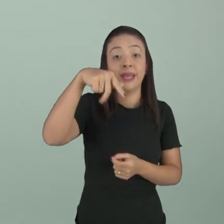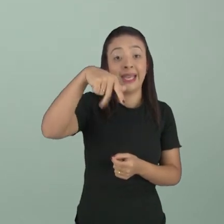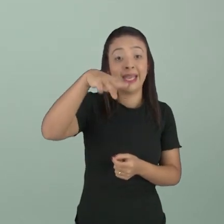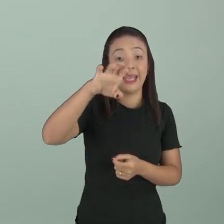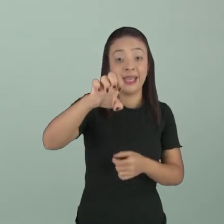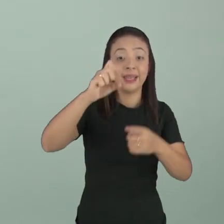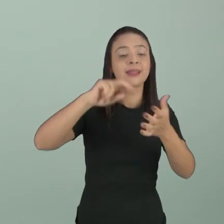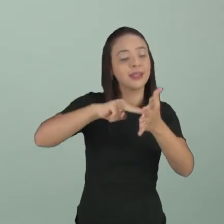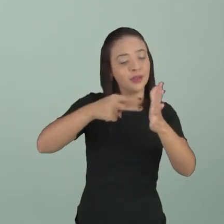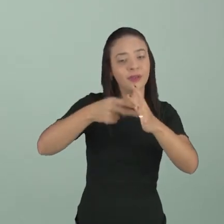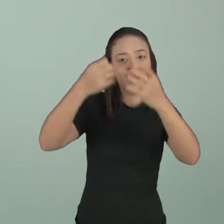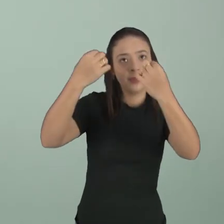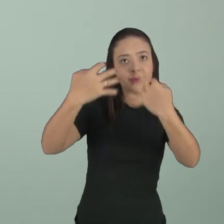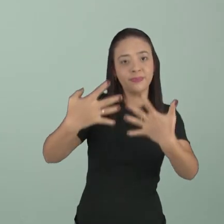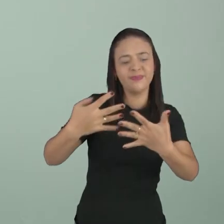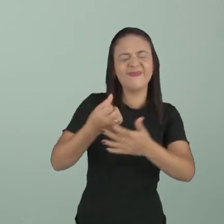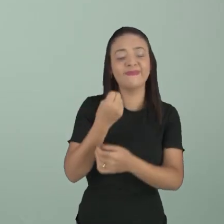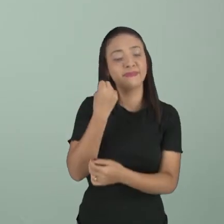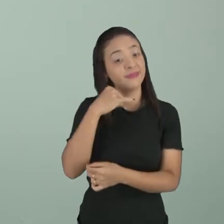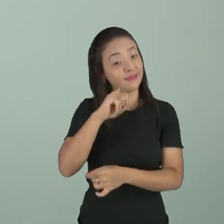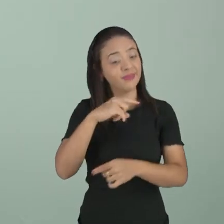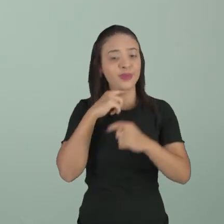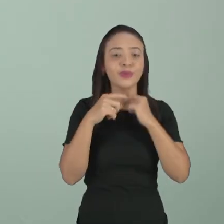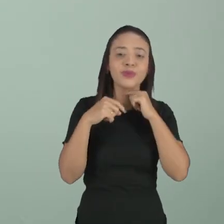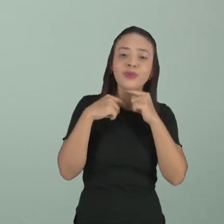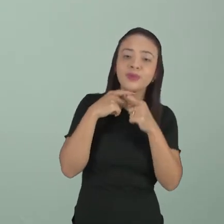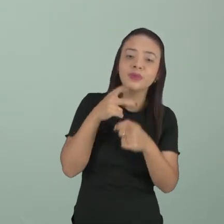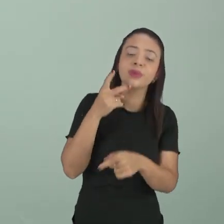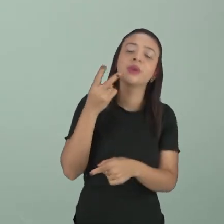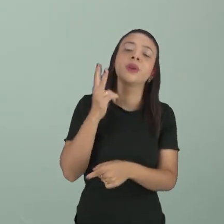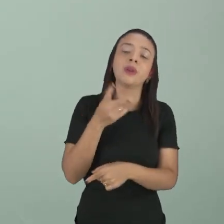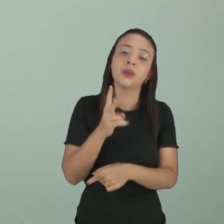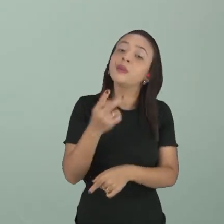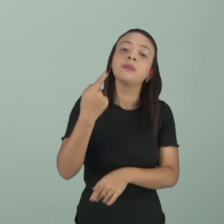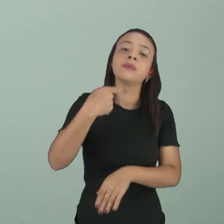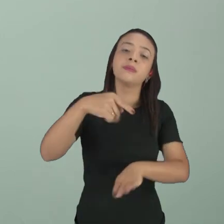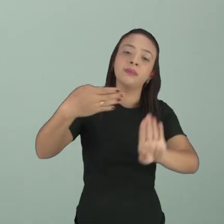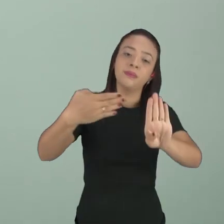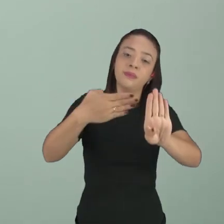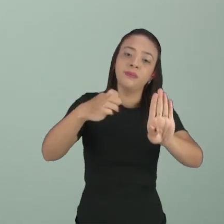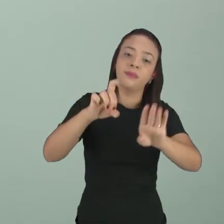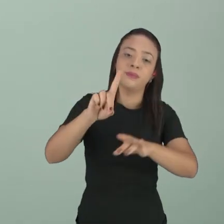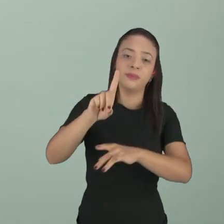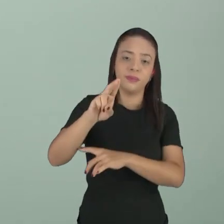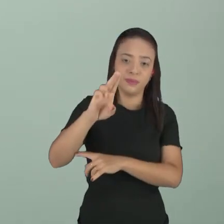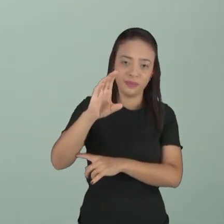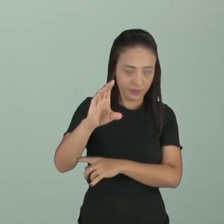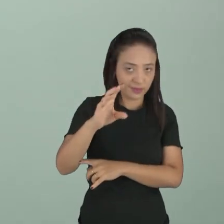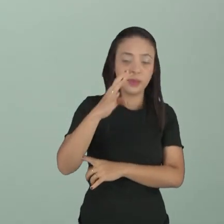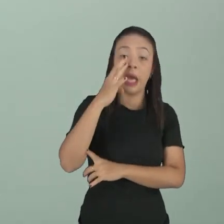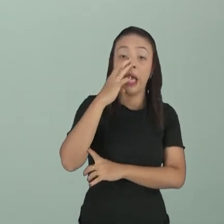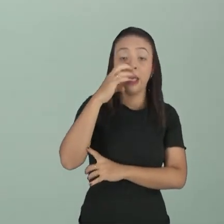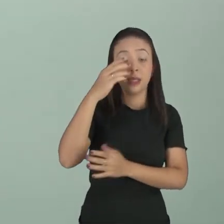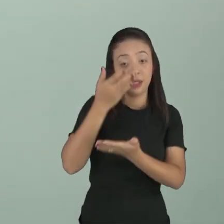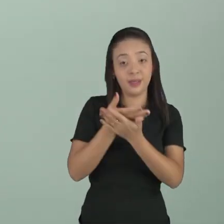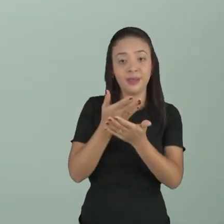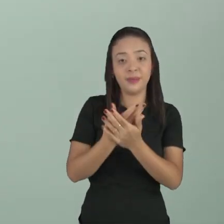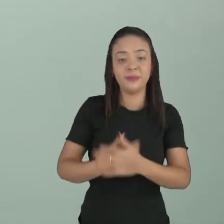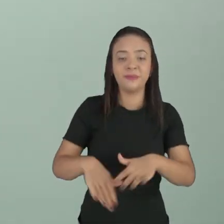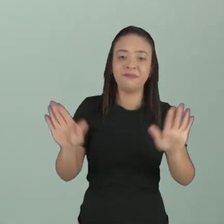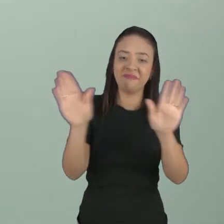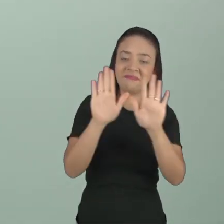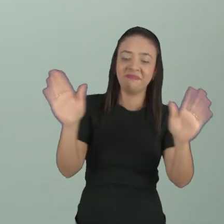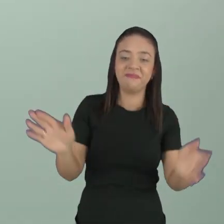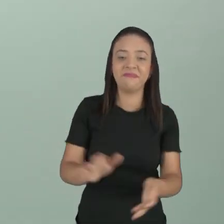explica OK qualquer dúvida você continue acessando sempre a plataforma e não deixe de assistir as nossas aulas